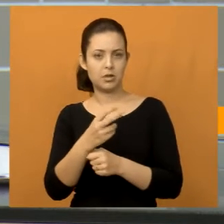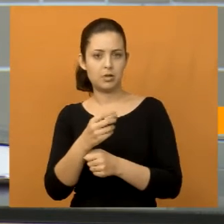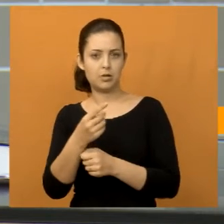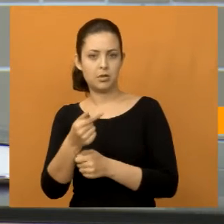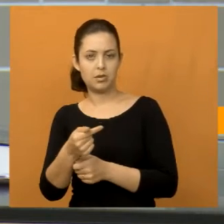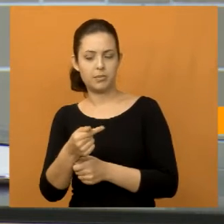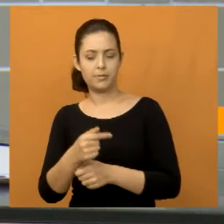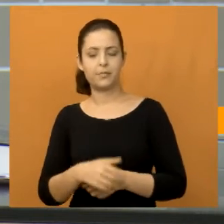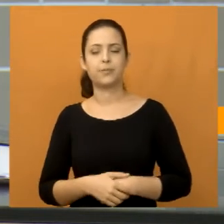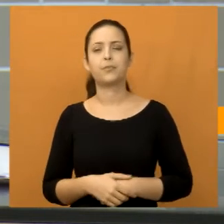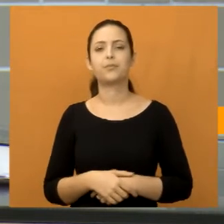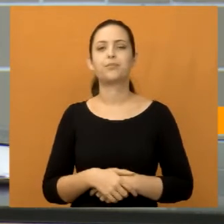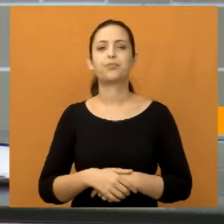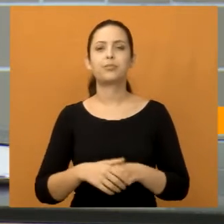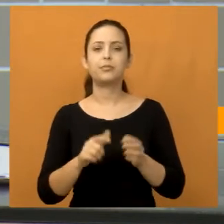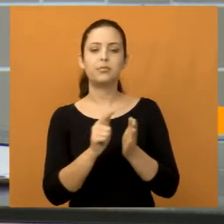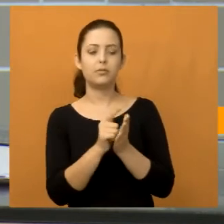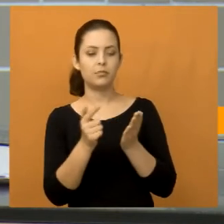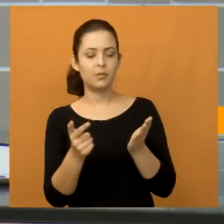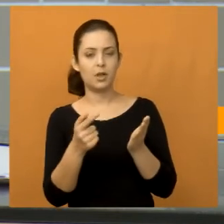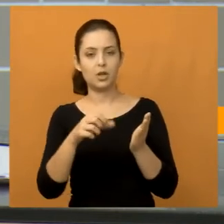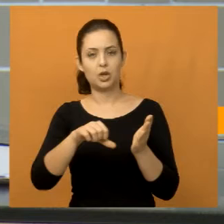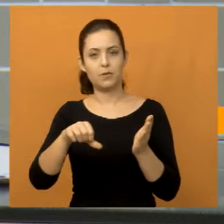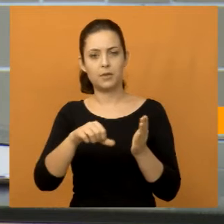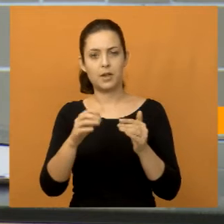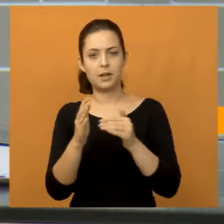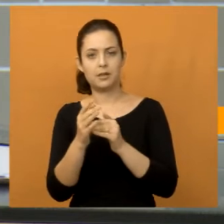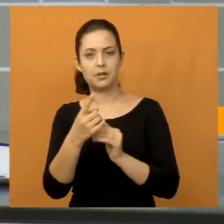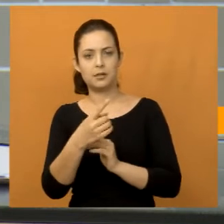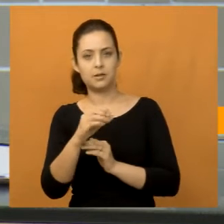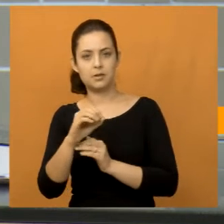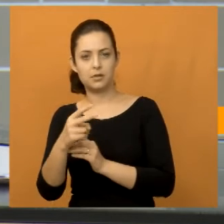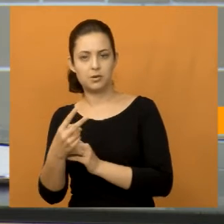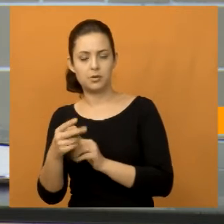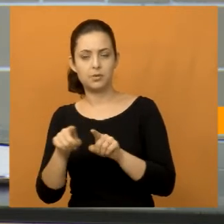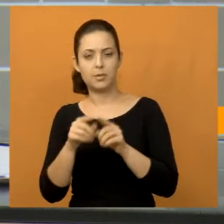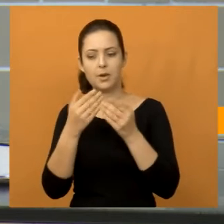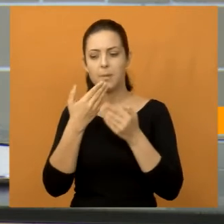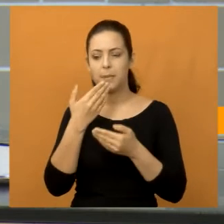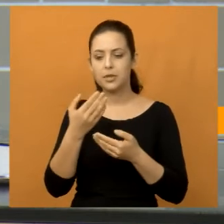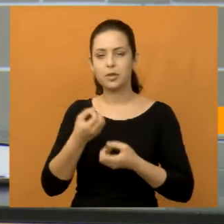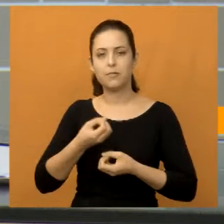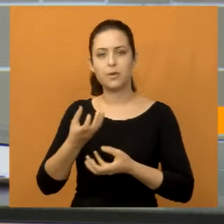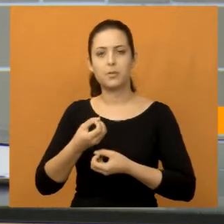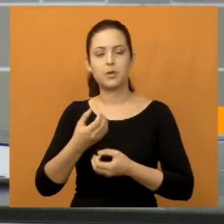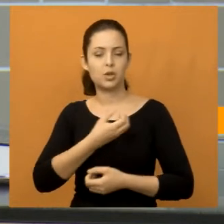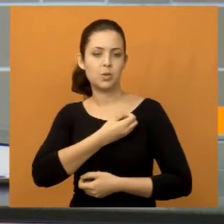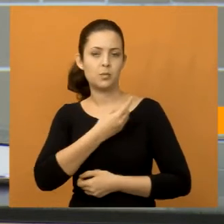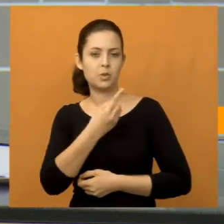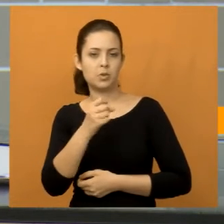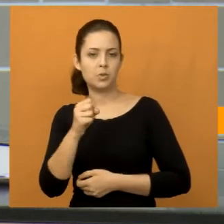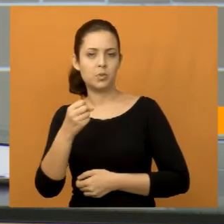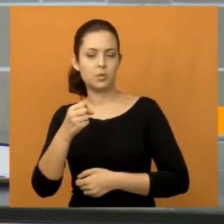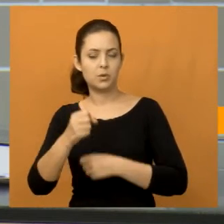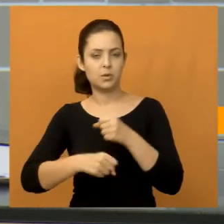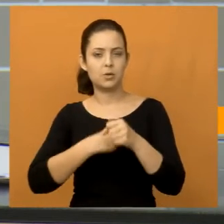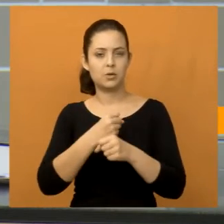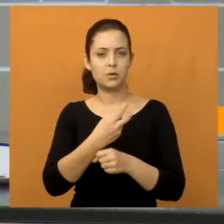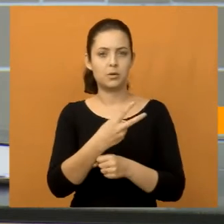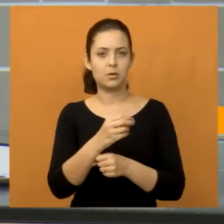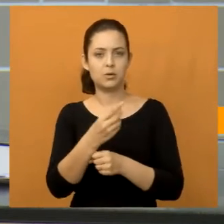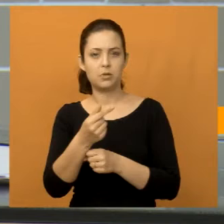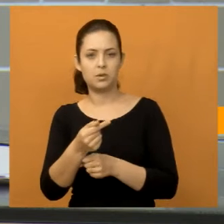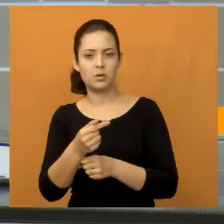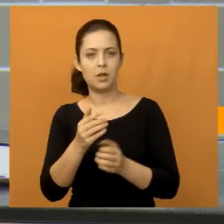2017, as folhas 99 a 102, e ao pedido de informação número 18 de 2017, nas